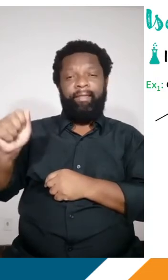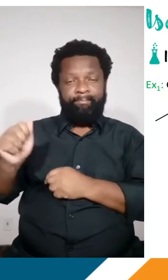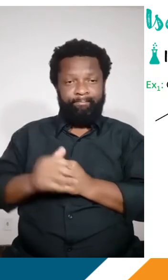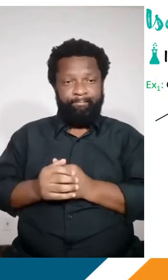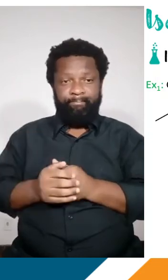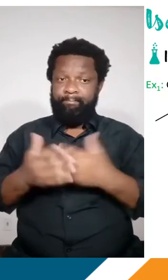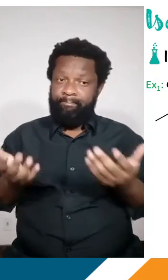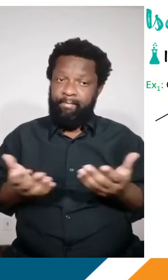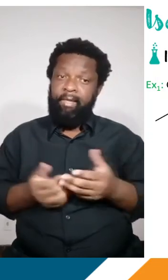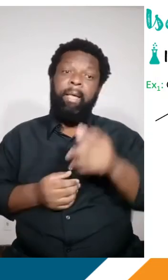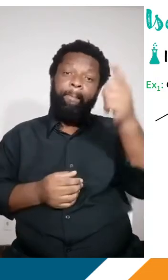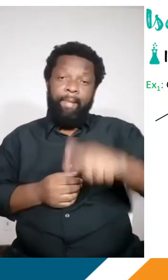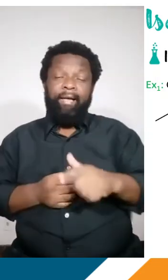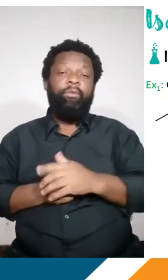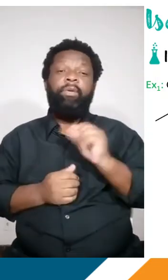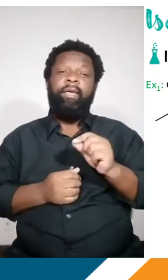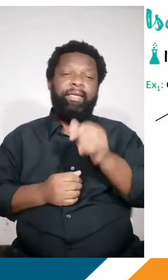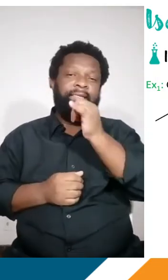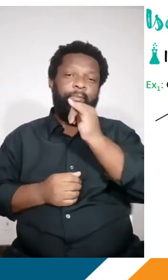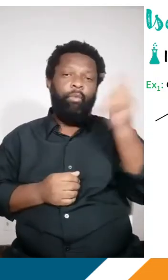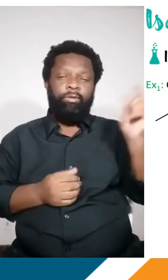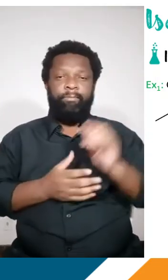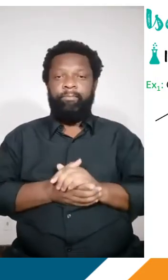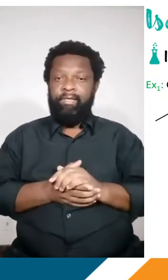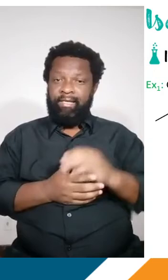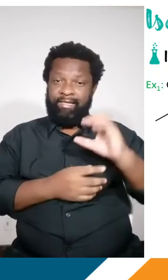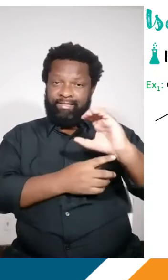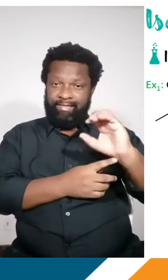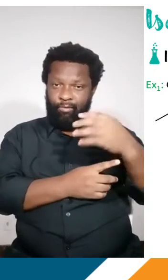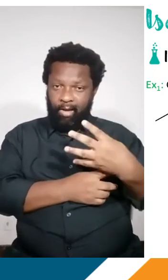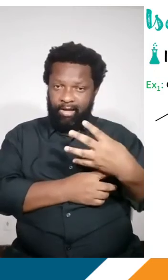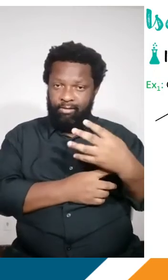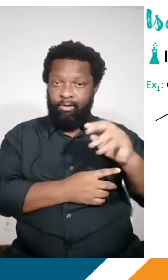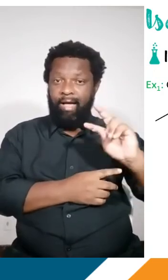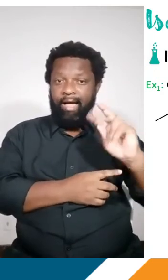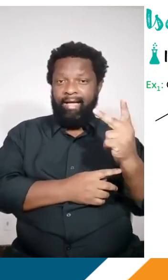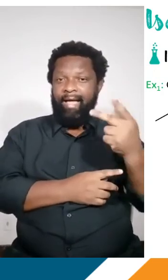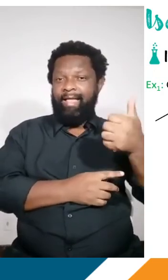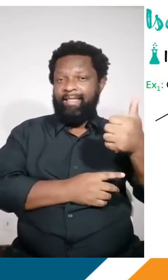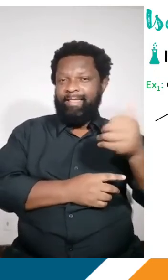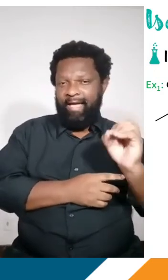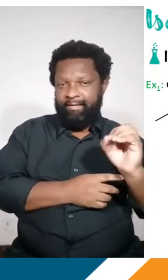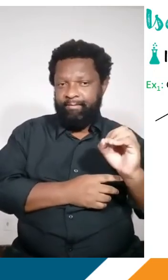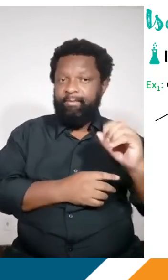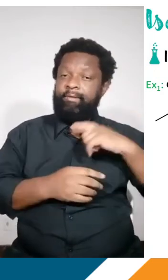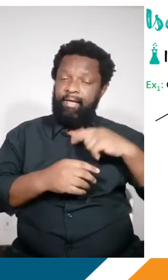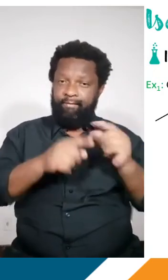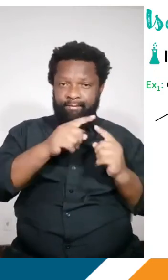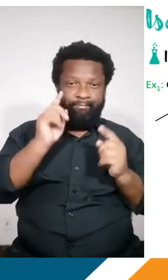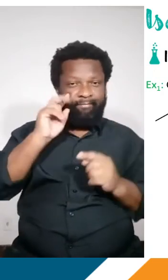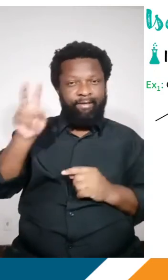cadeia. Outra possibilidade, está aqui outro exemplo. C4H10. Tenho dois compostos